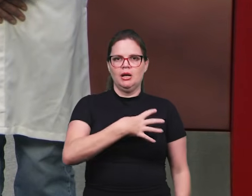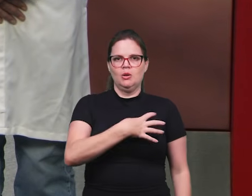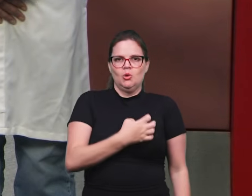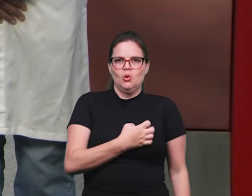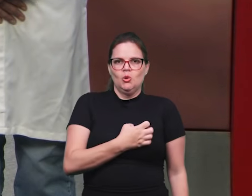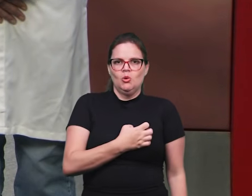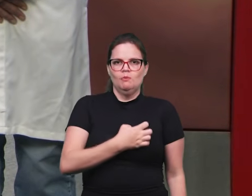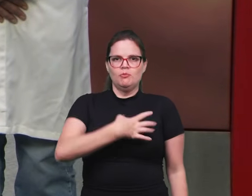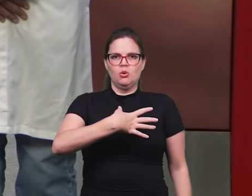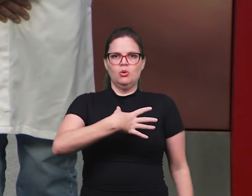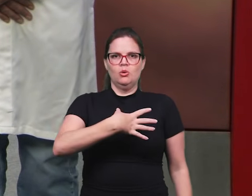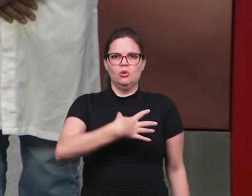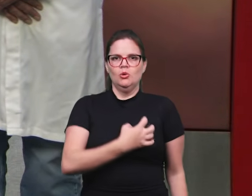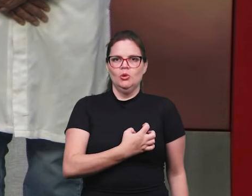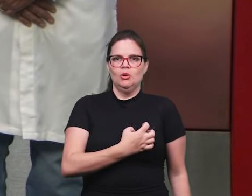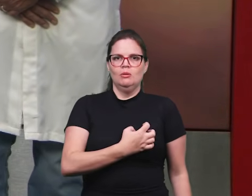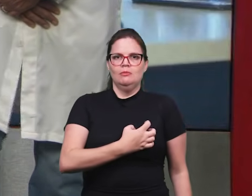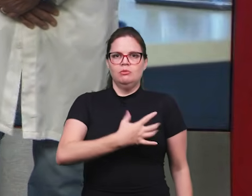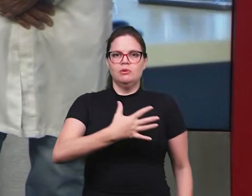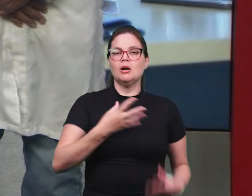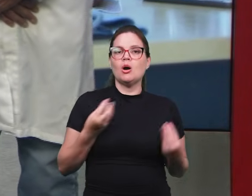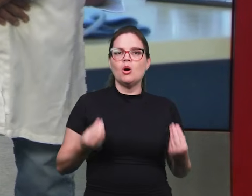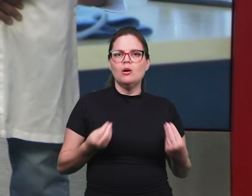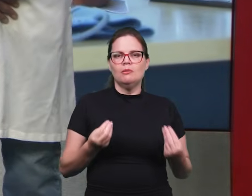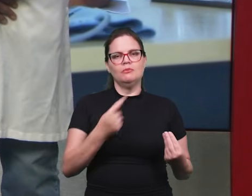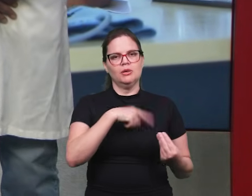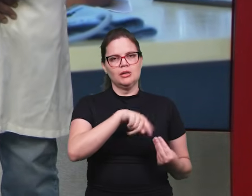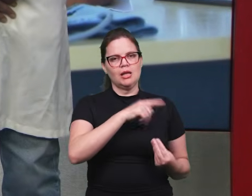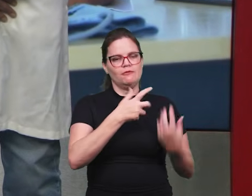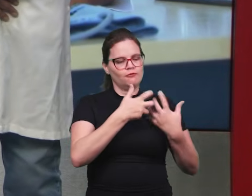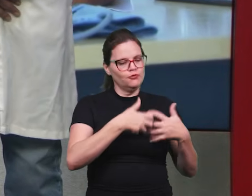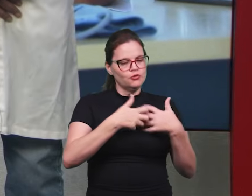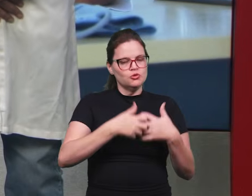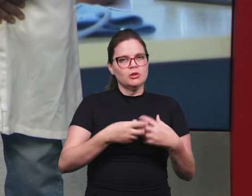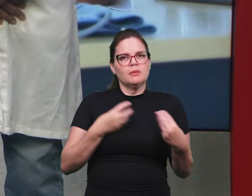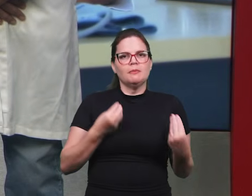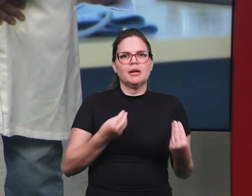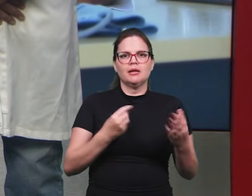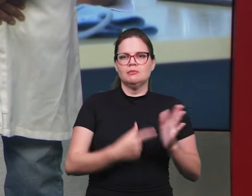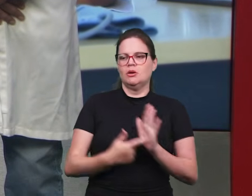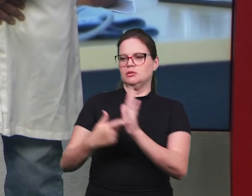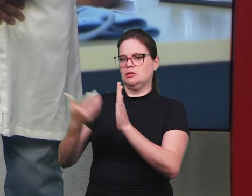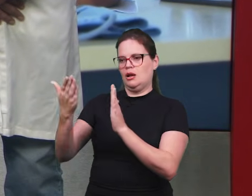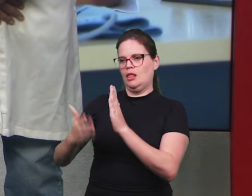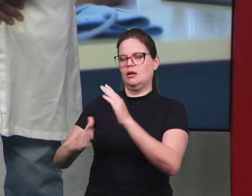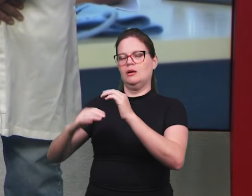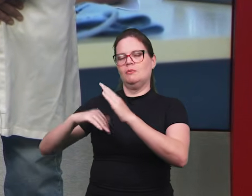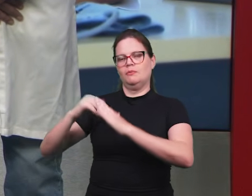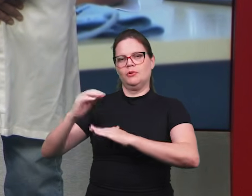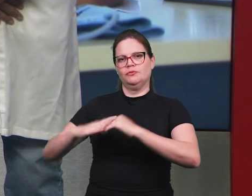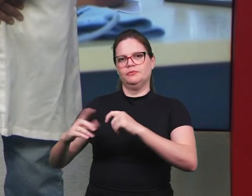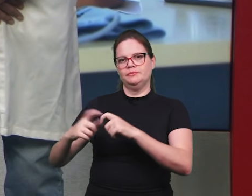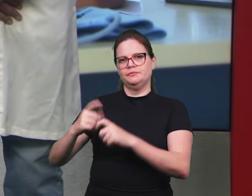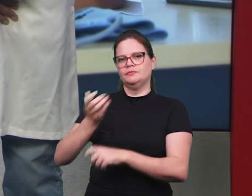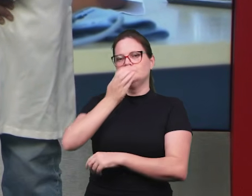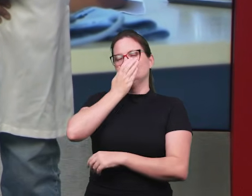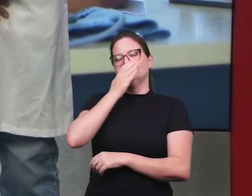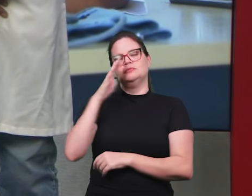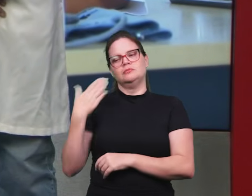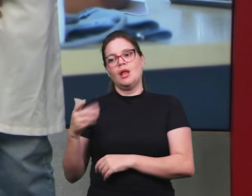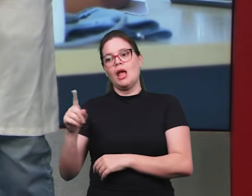ele relaxa. Para quê? Para entregar para o anestesista mais segurança no momento da anestesia. Não é isso,